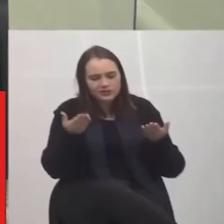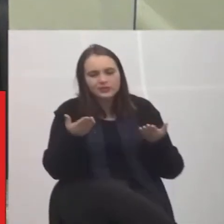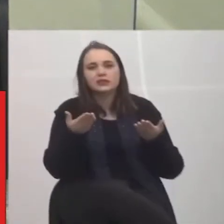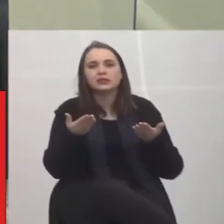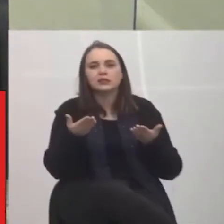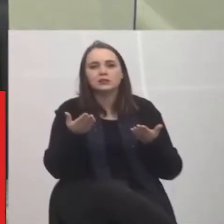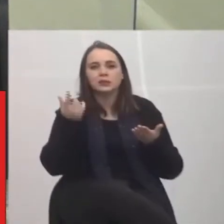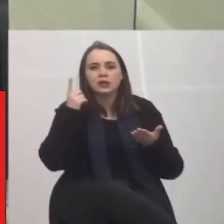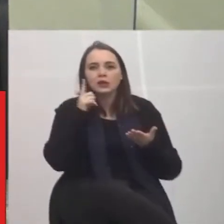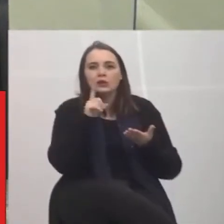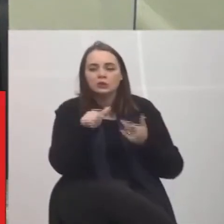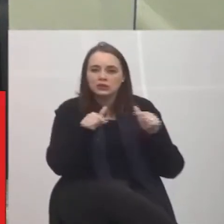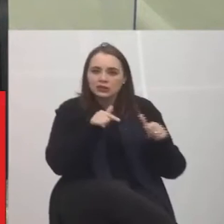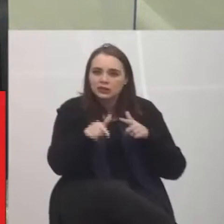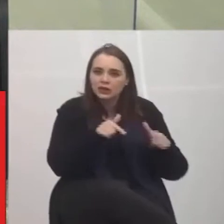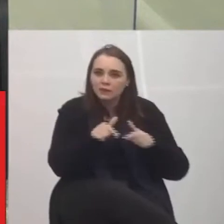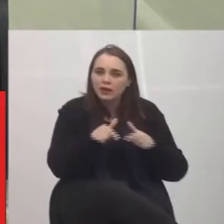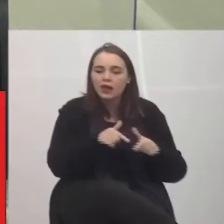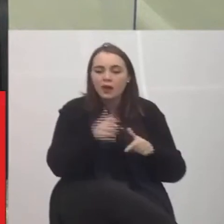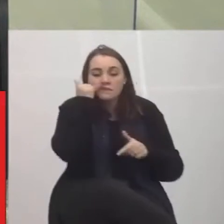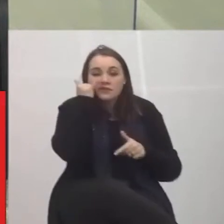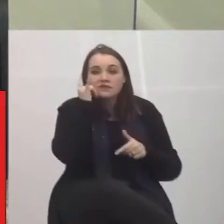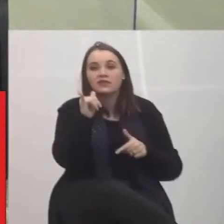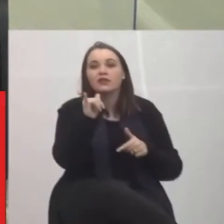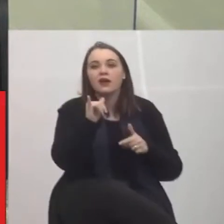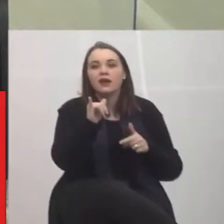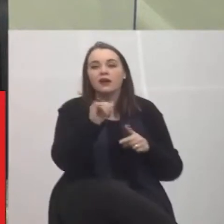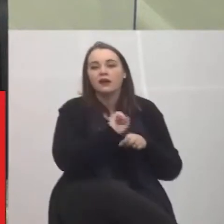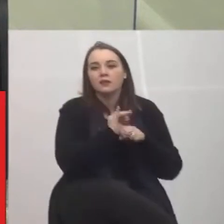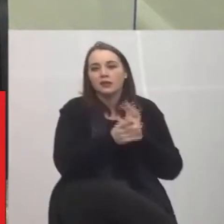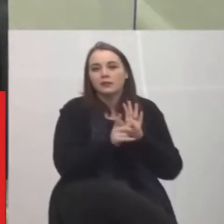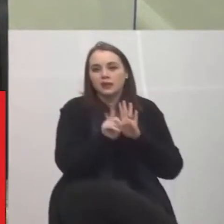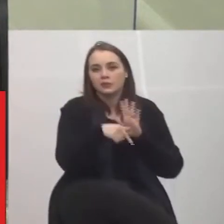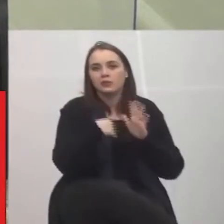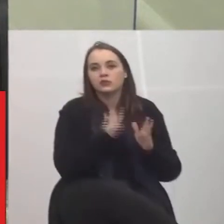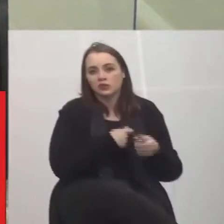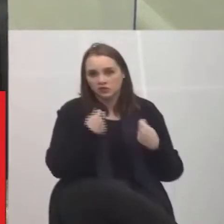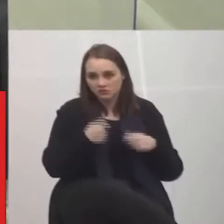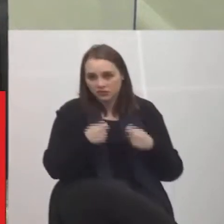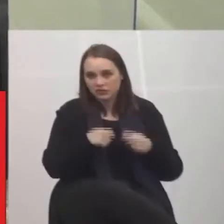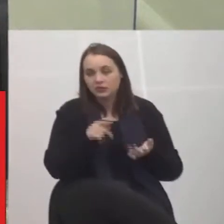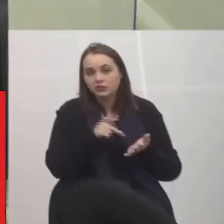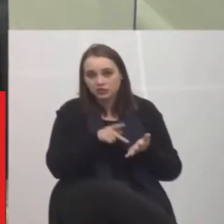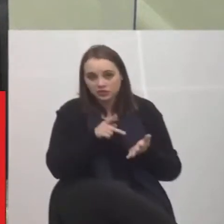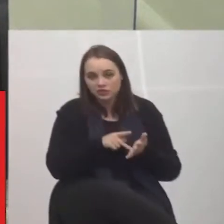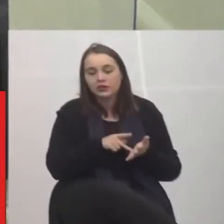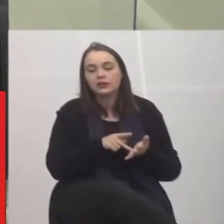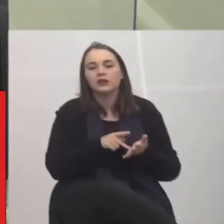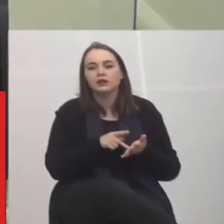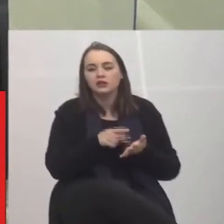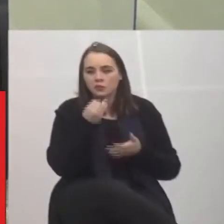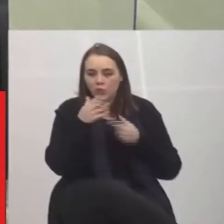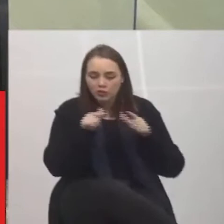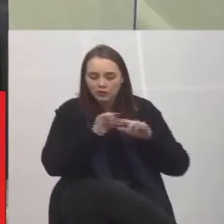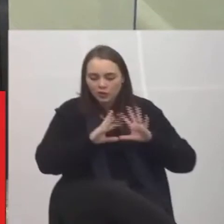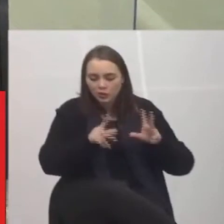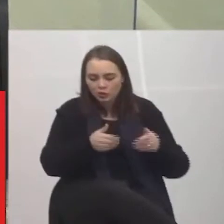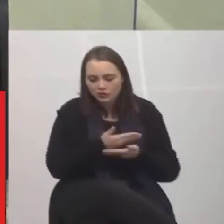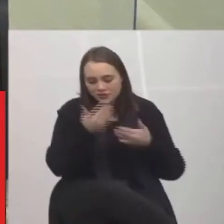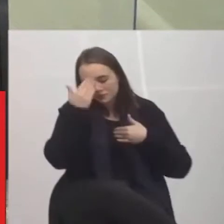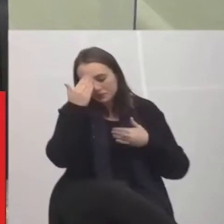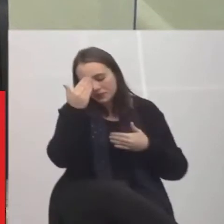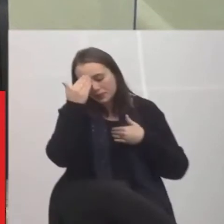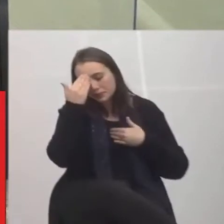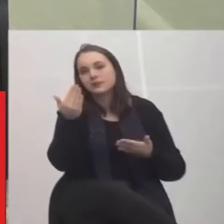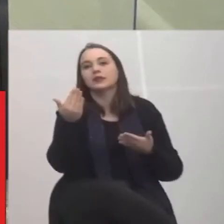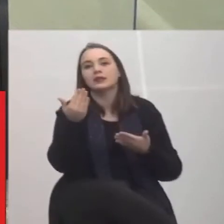acabar trabalhando muito na prevenção no pós-pandemia, que também vamos precisar muito. Então, um bom trabalho a todos, muito obrigada